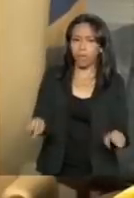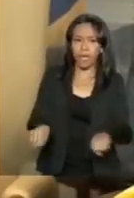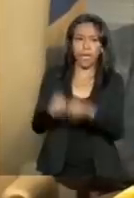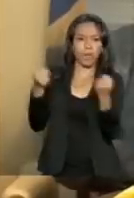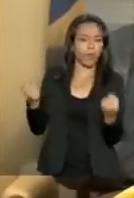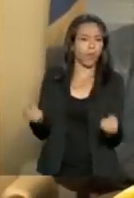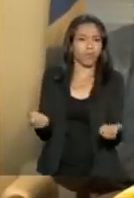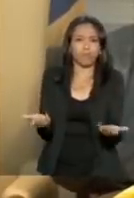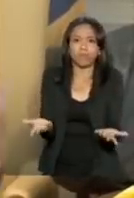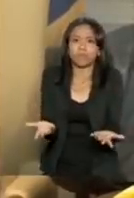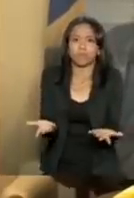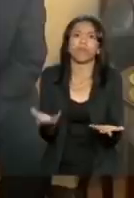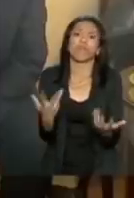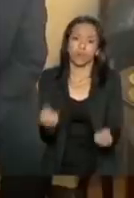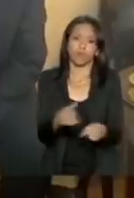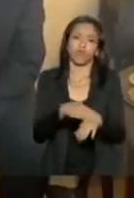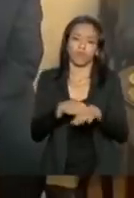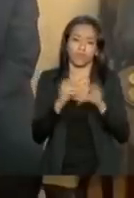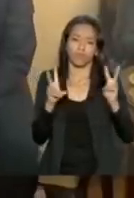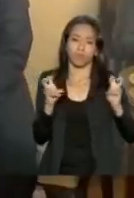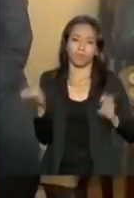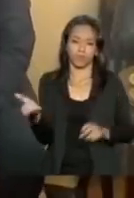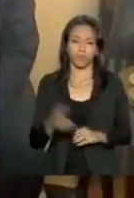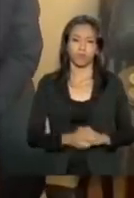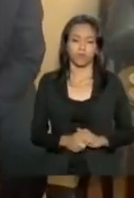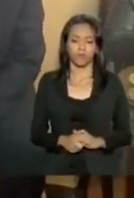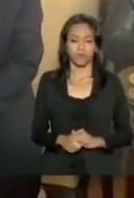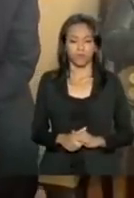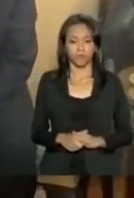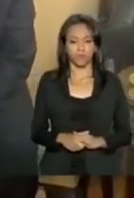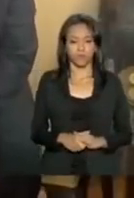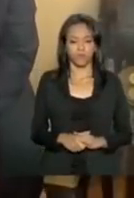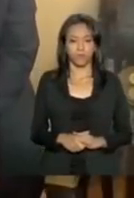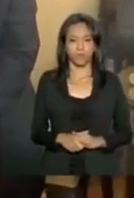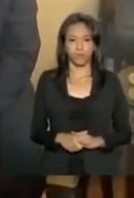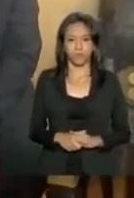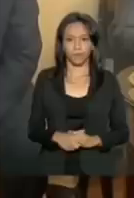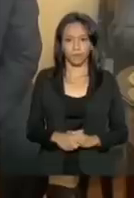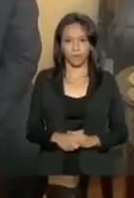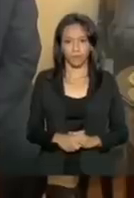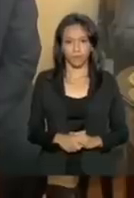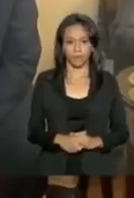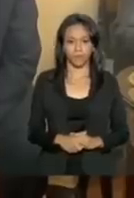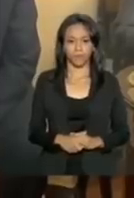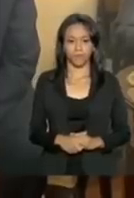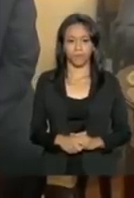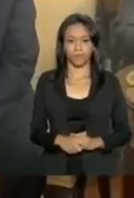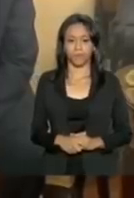E nós vamos conversar sobre isso. President, Brazil involved on a